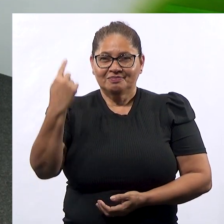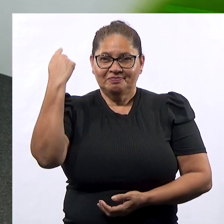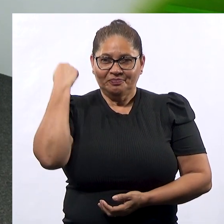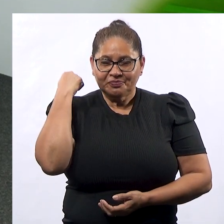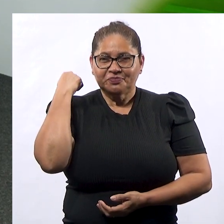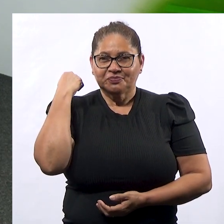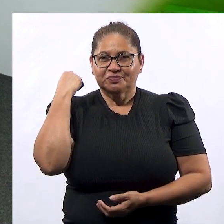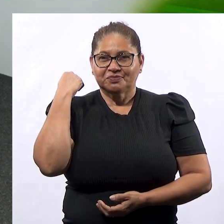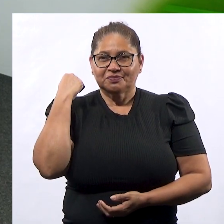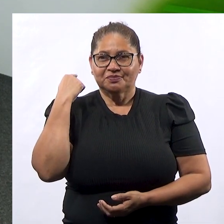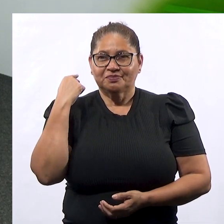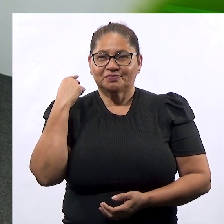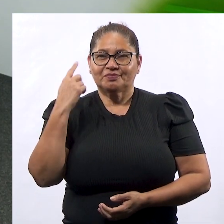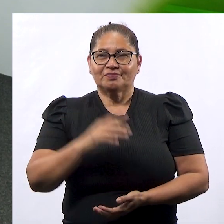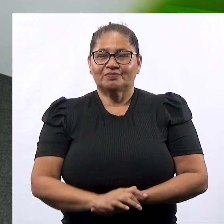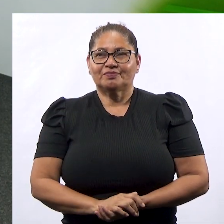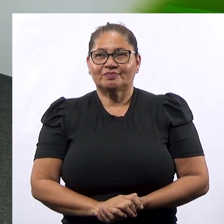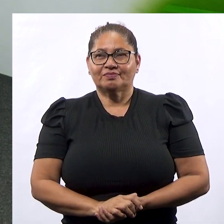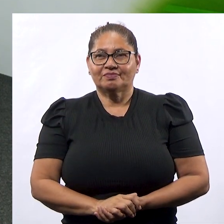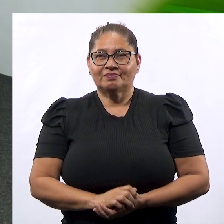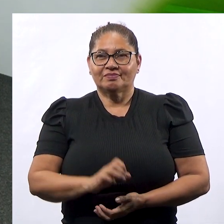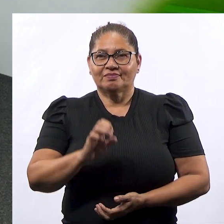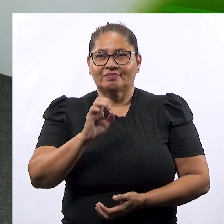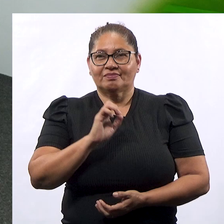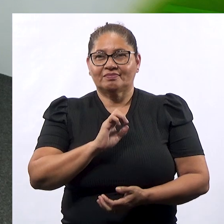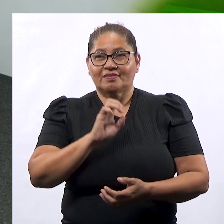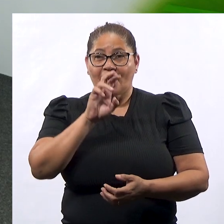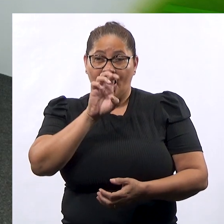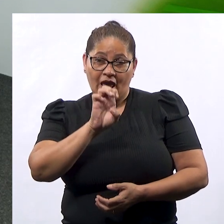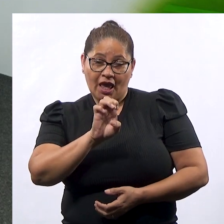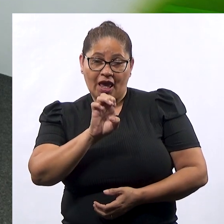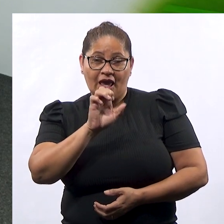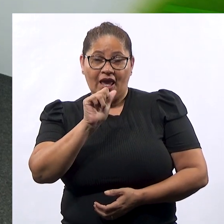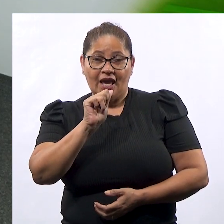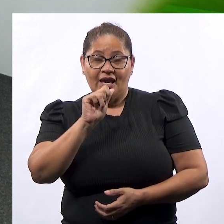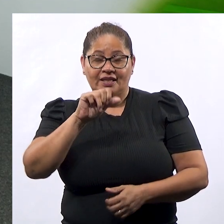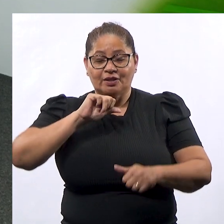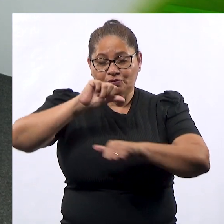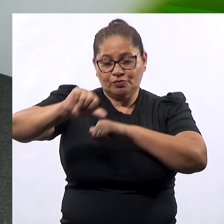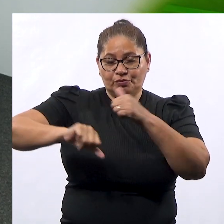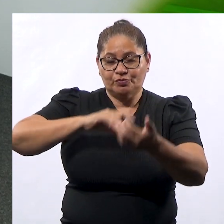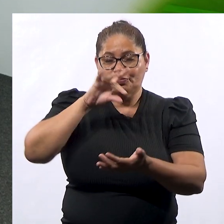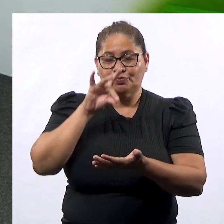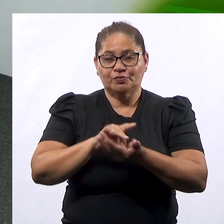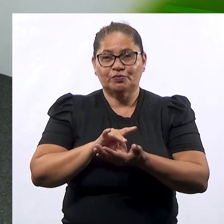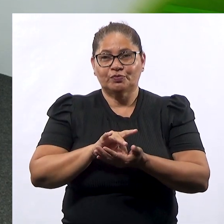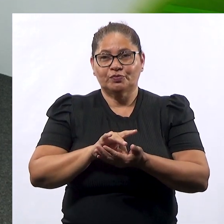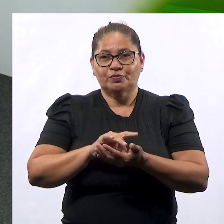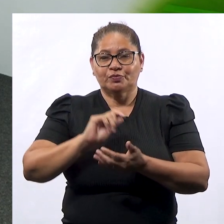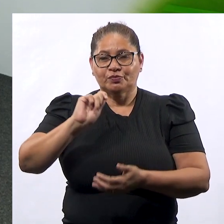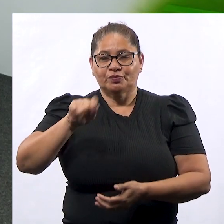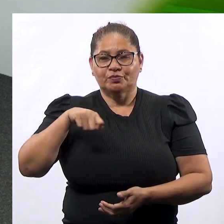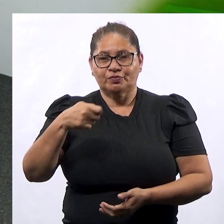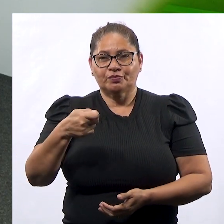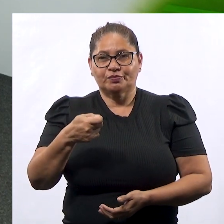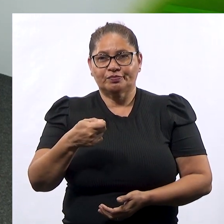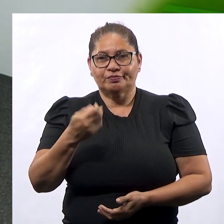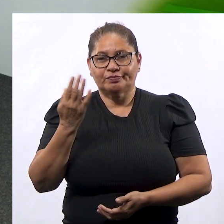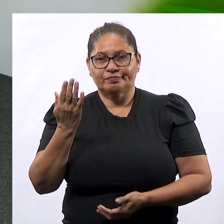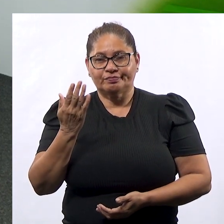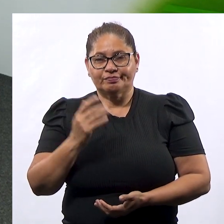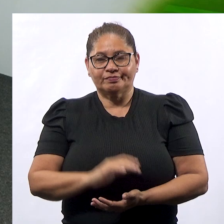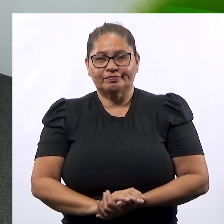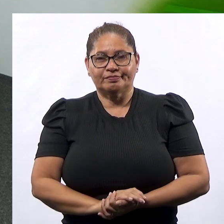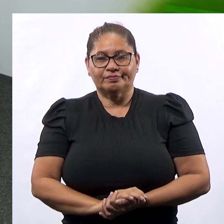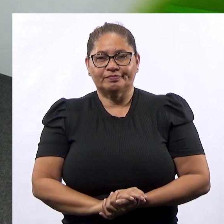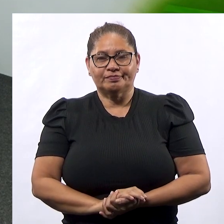fundo está a plotagem do estúdio com os dizeres EAD mudando realidades. E o meu sinal para a comunidade surda